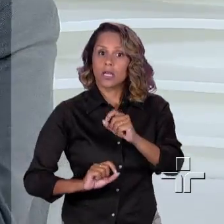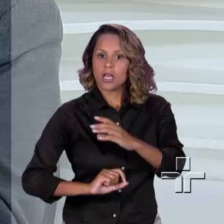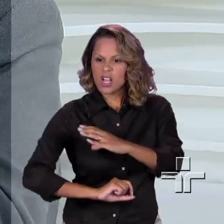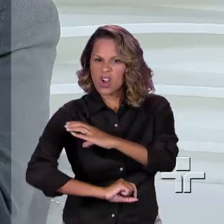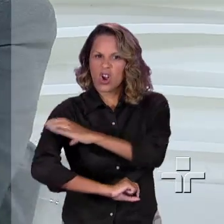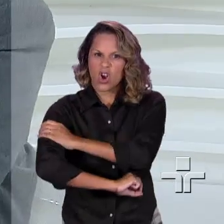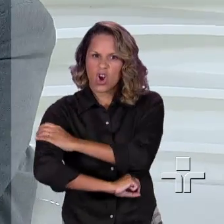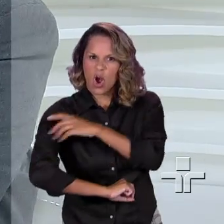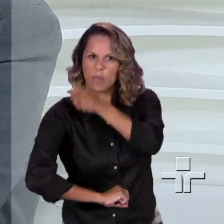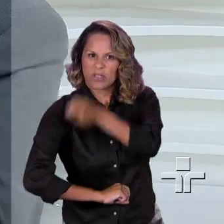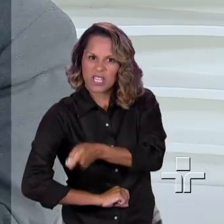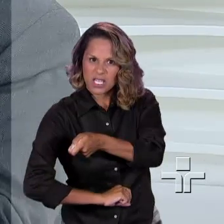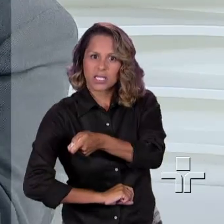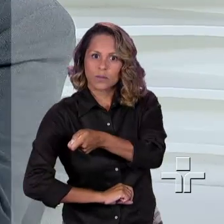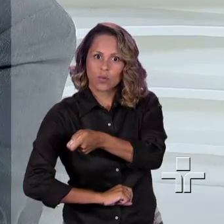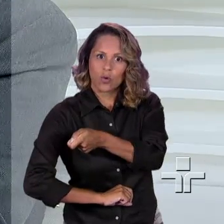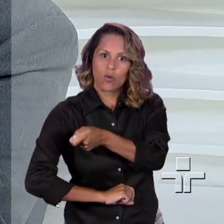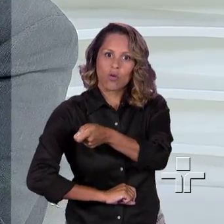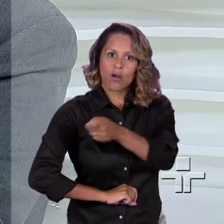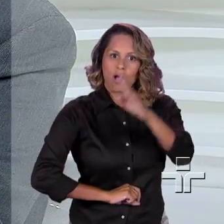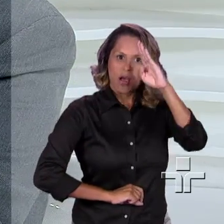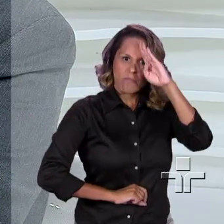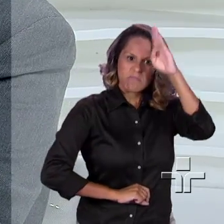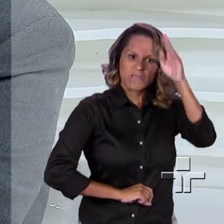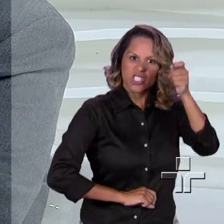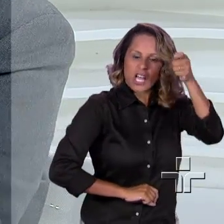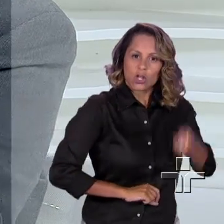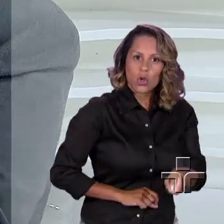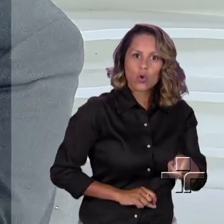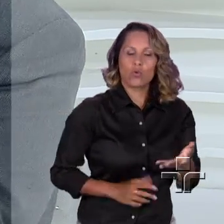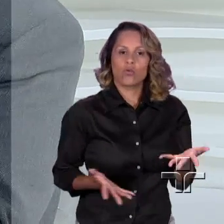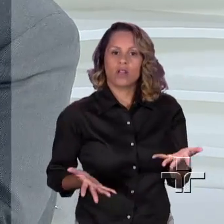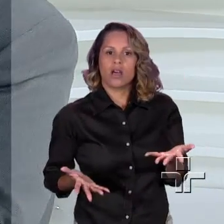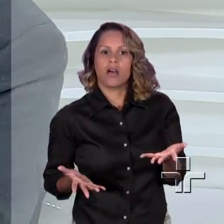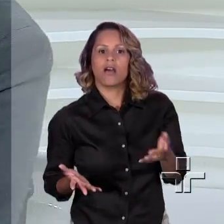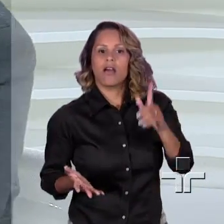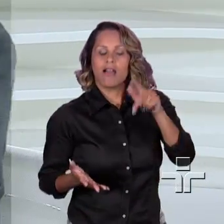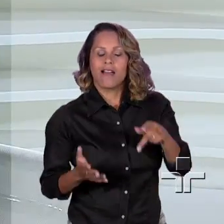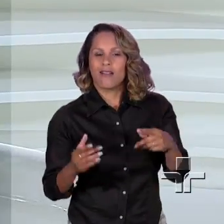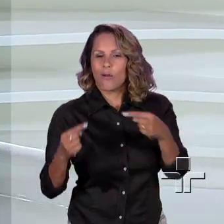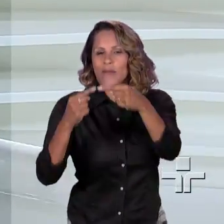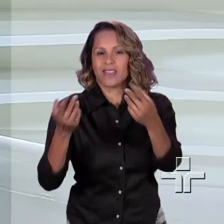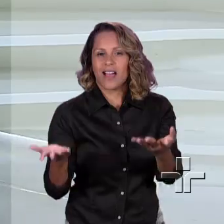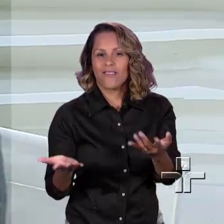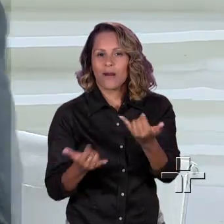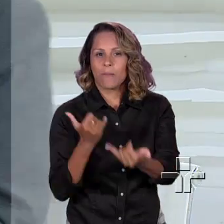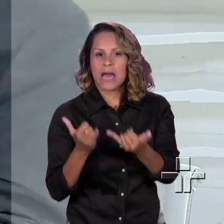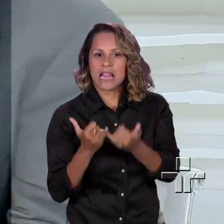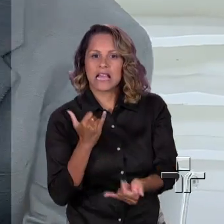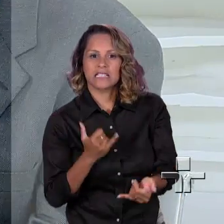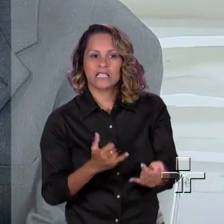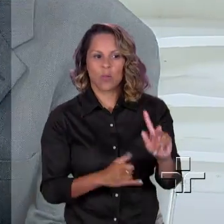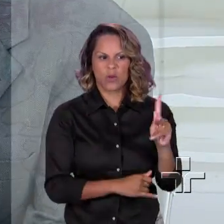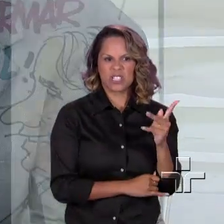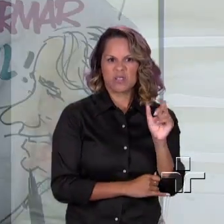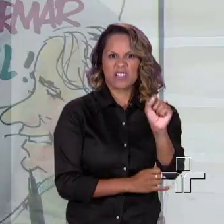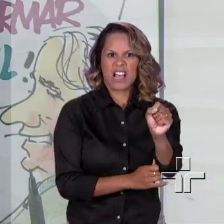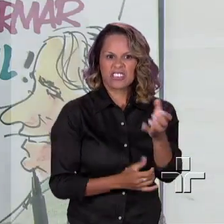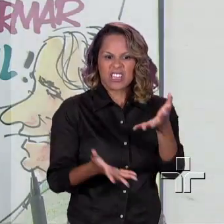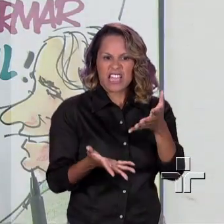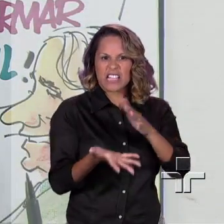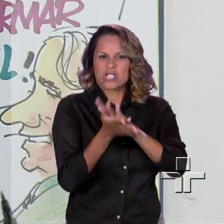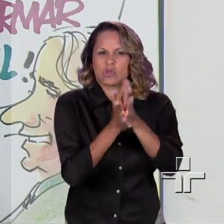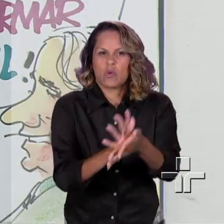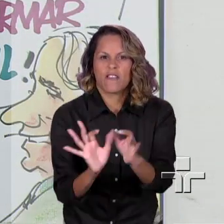unidos, querendo destruir a família e a sociedade brasileira. Foi uma coisa curiosa, na medida que a esquerda não aceitava a homossexualidade, a